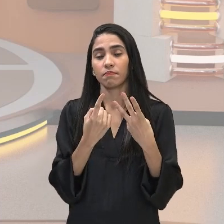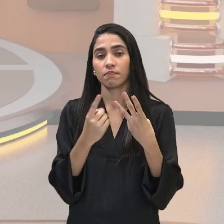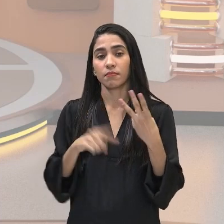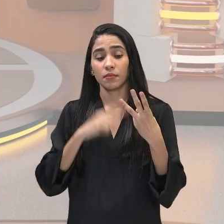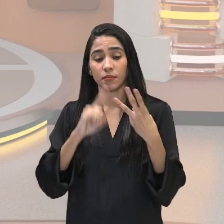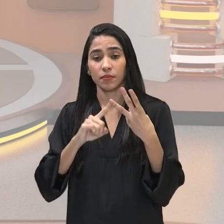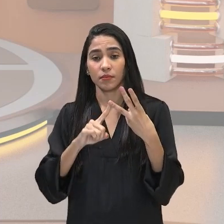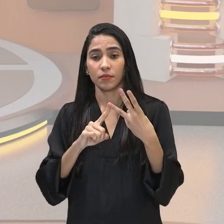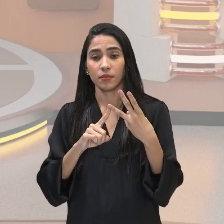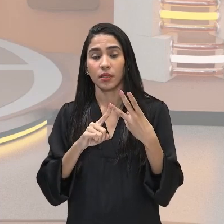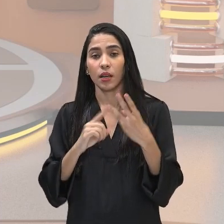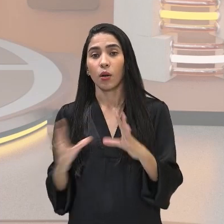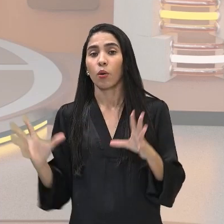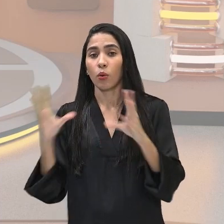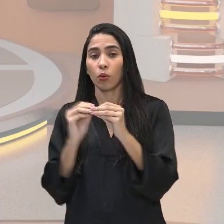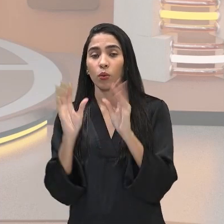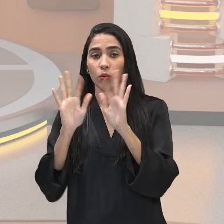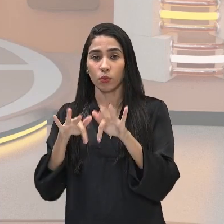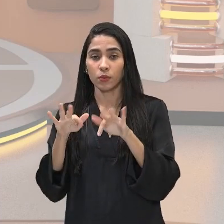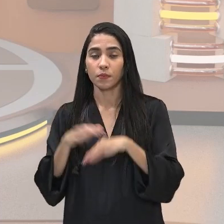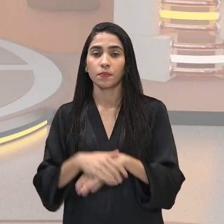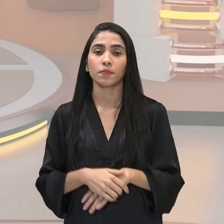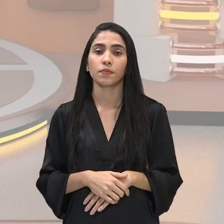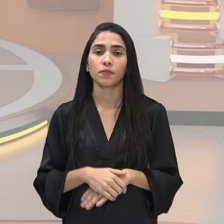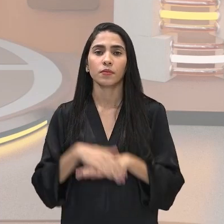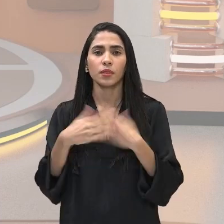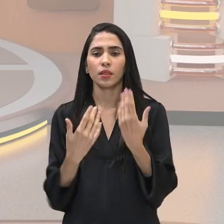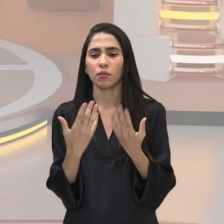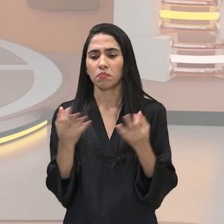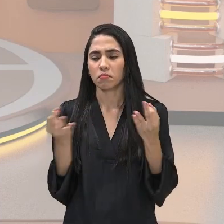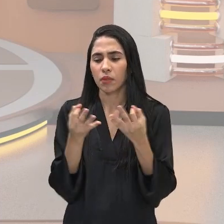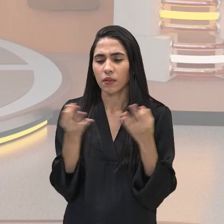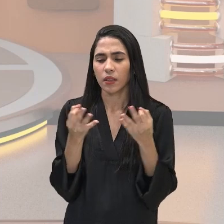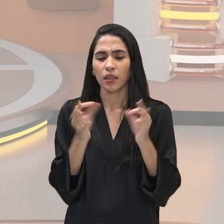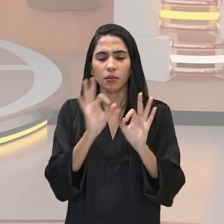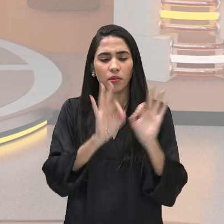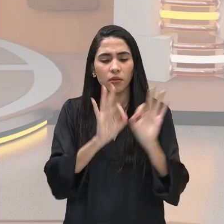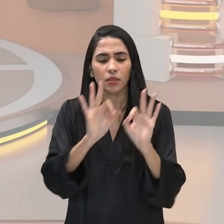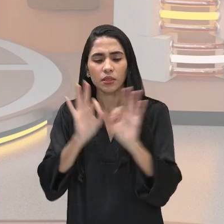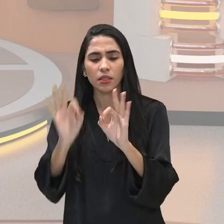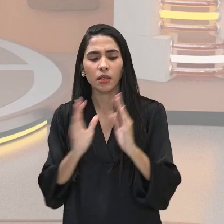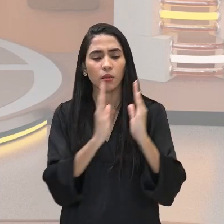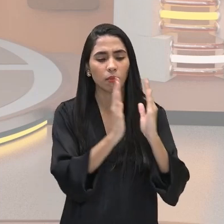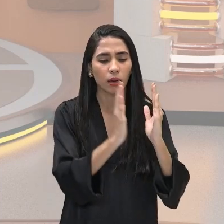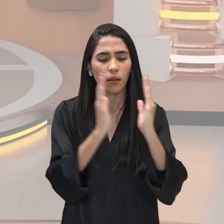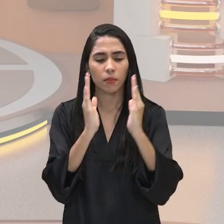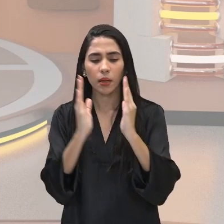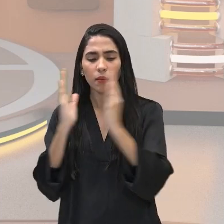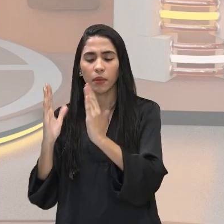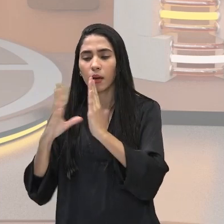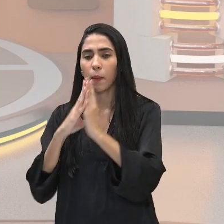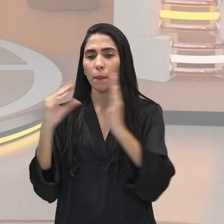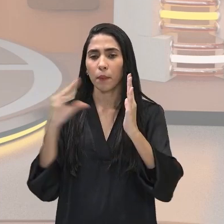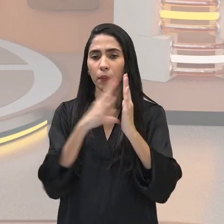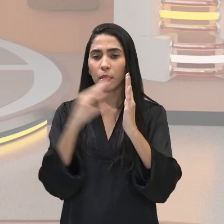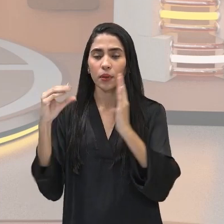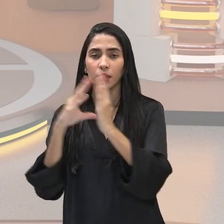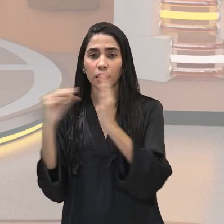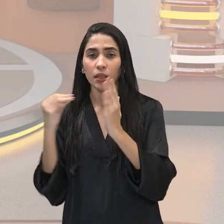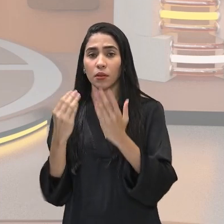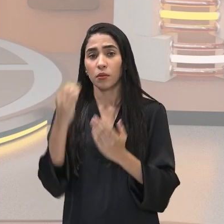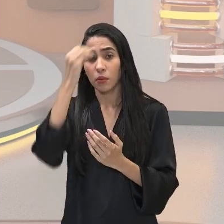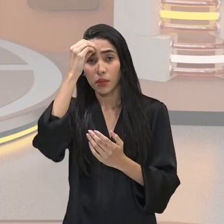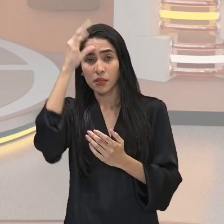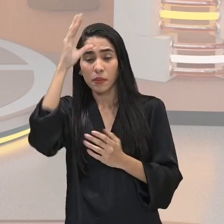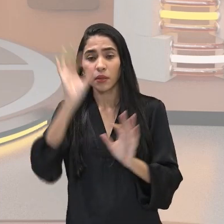uma conclusão. Então estava tudo muito bonitinho, tudo muito organizado, aqueles modelos, né, de conhecimento, tudo